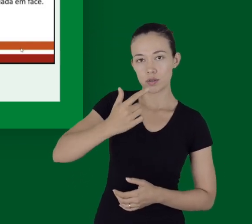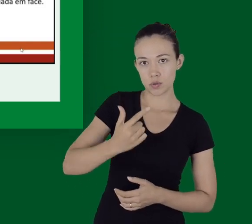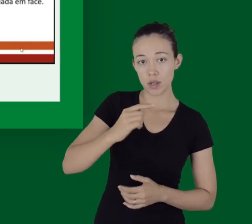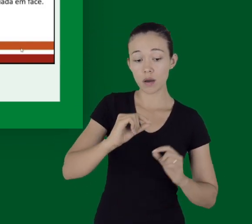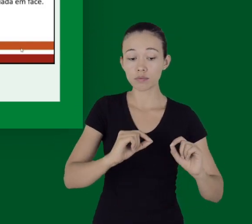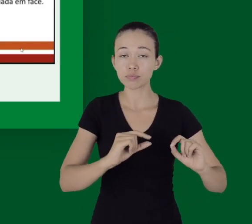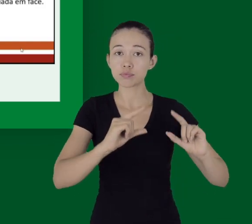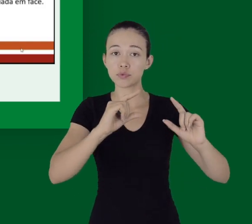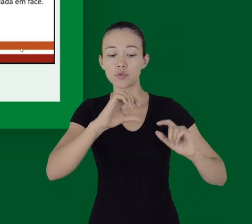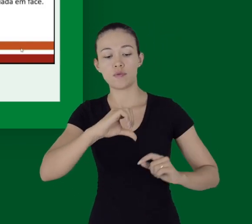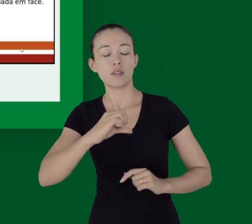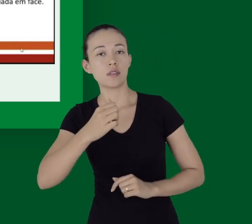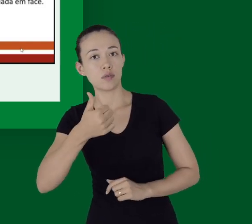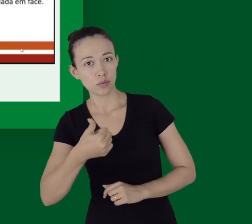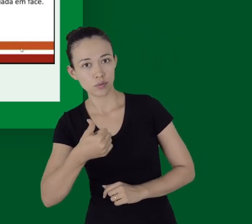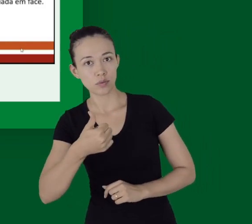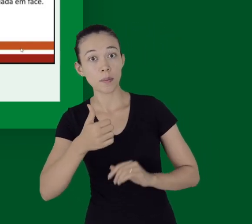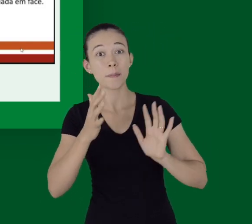para 91.